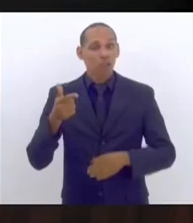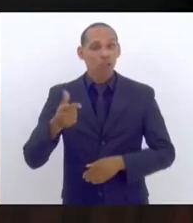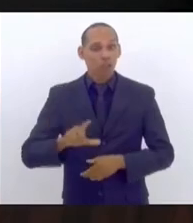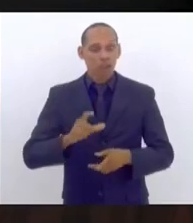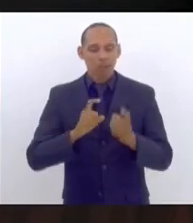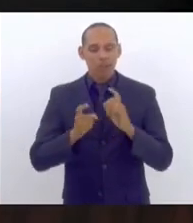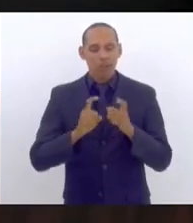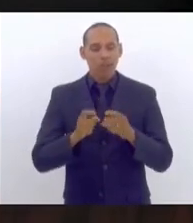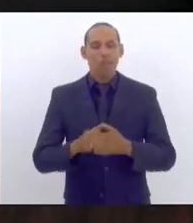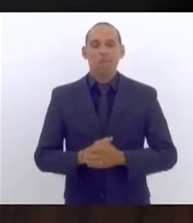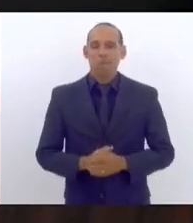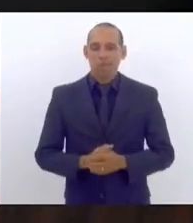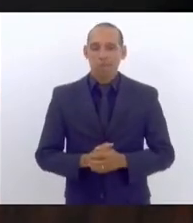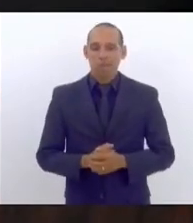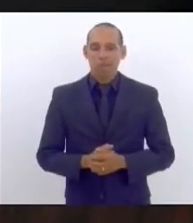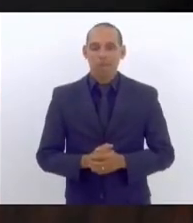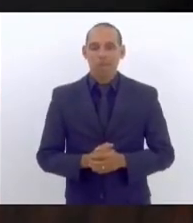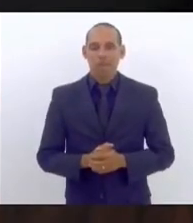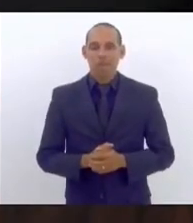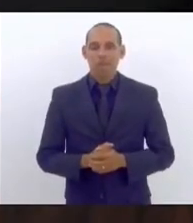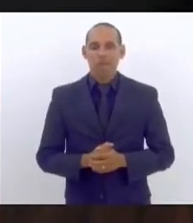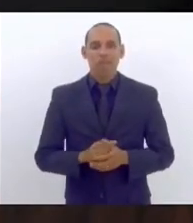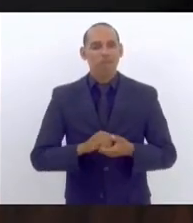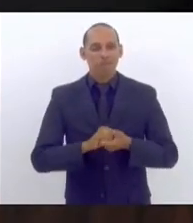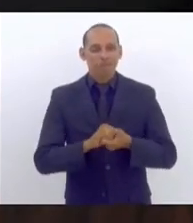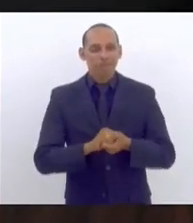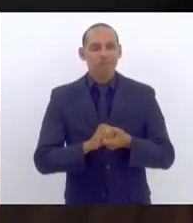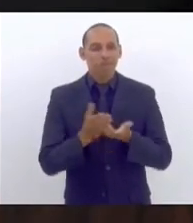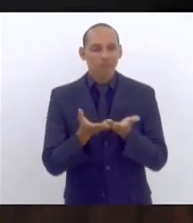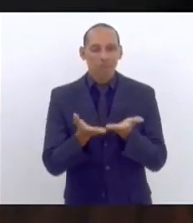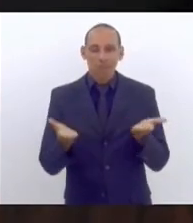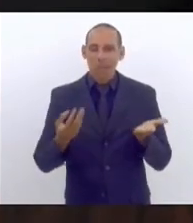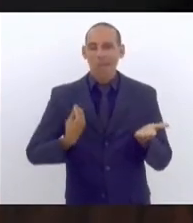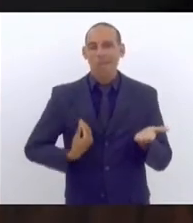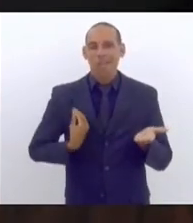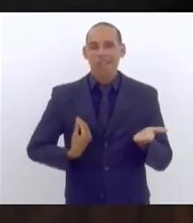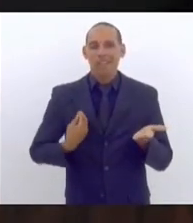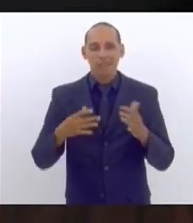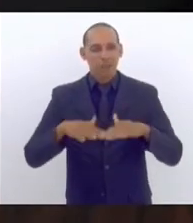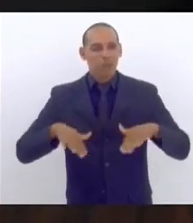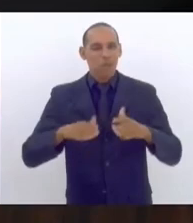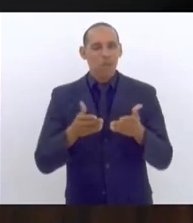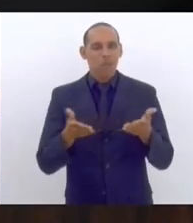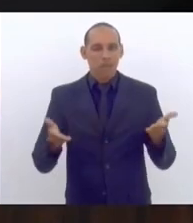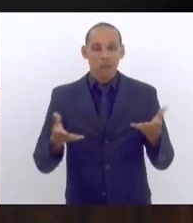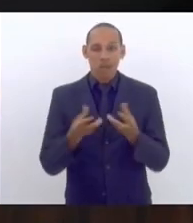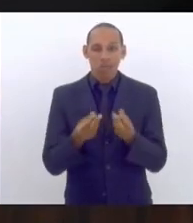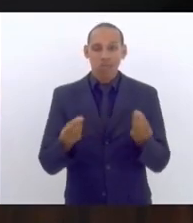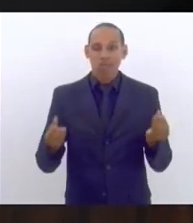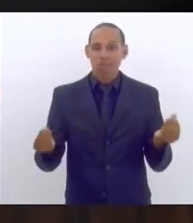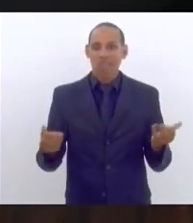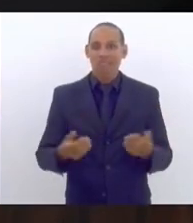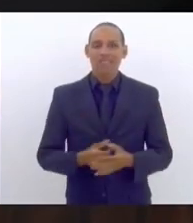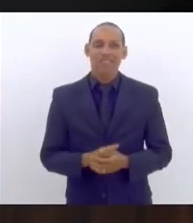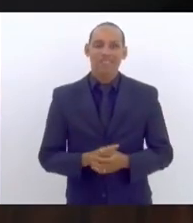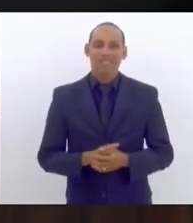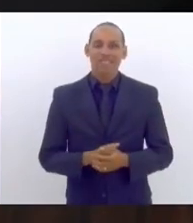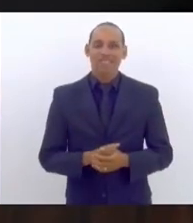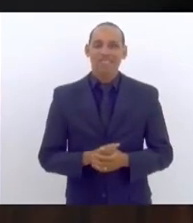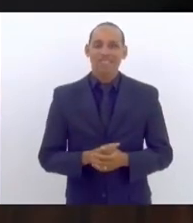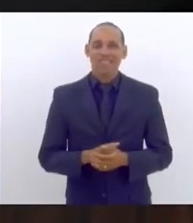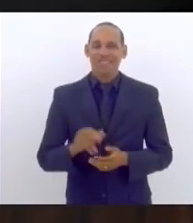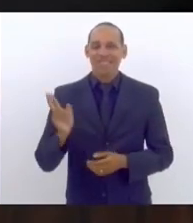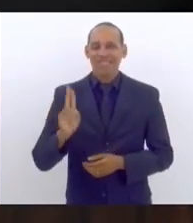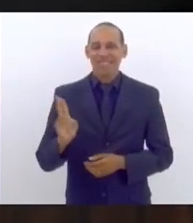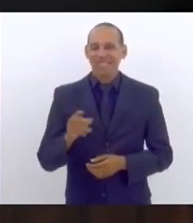a sessão. Saudar aqui a todos presentes, são bastante, não dá para...